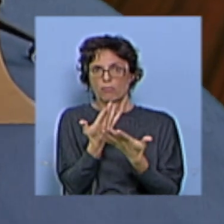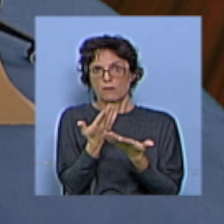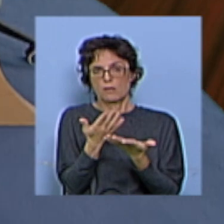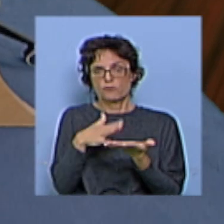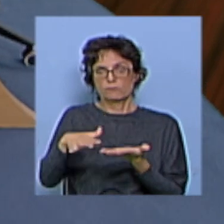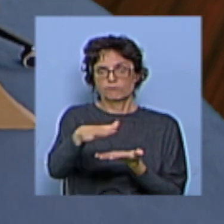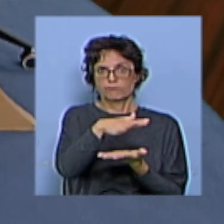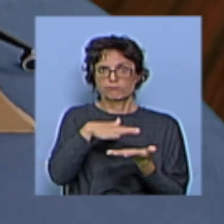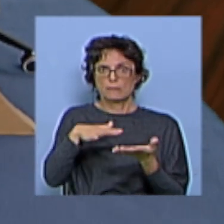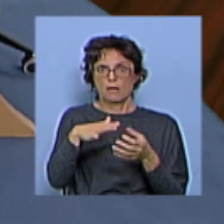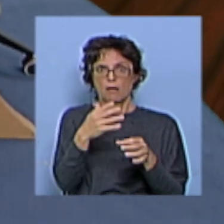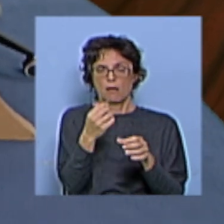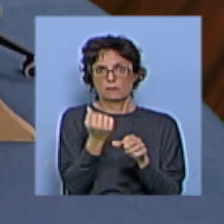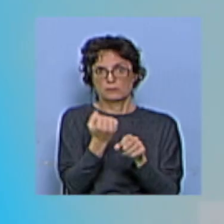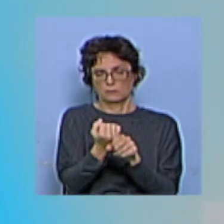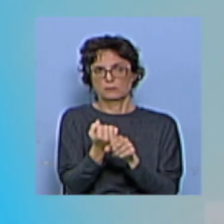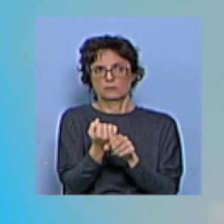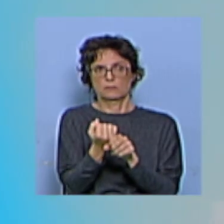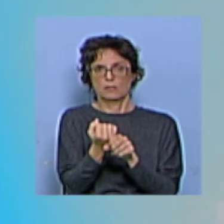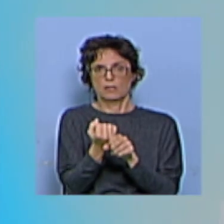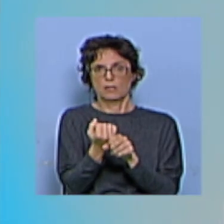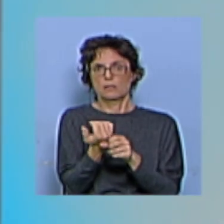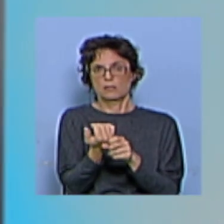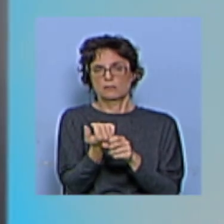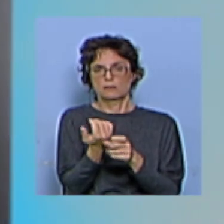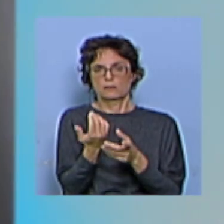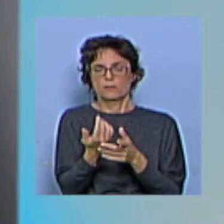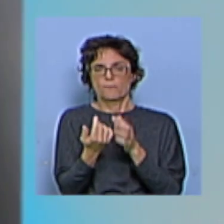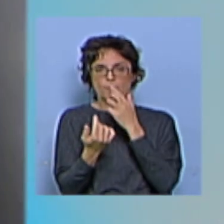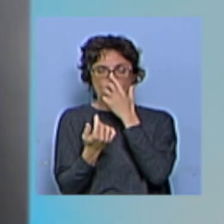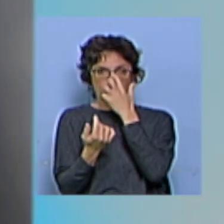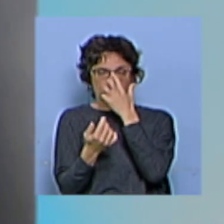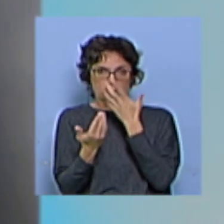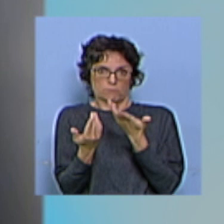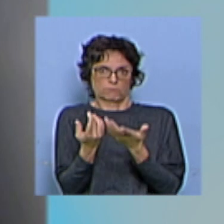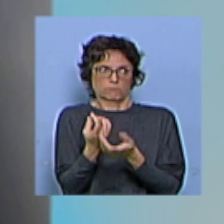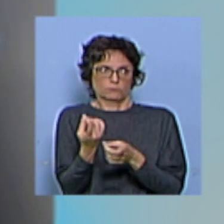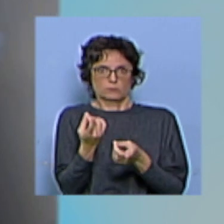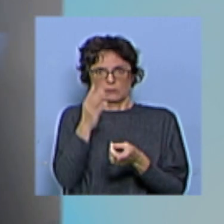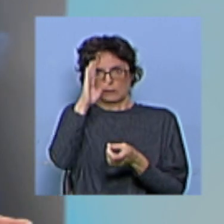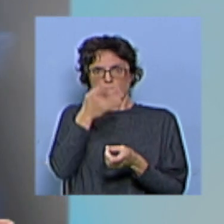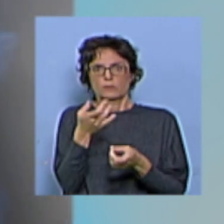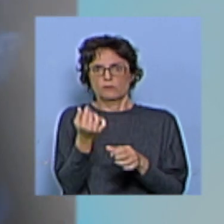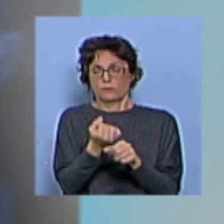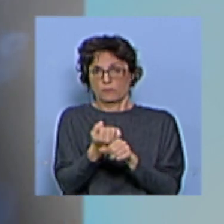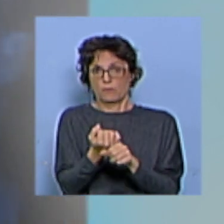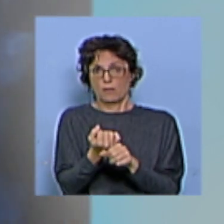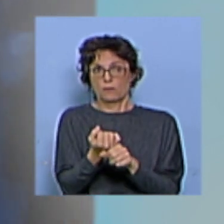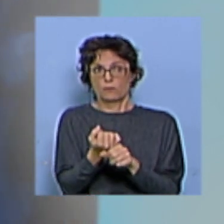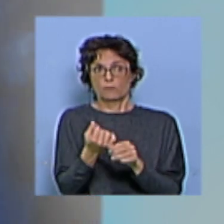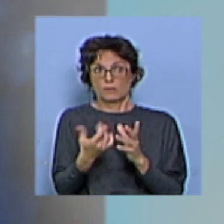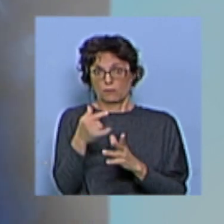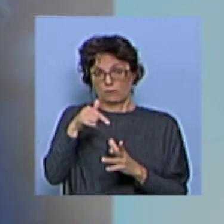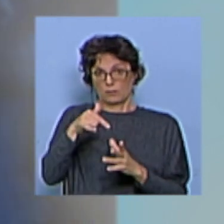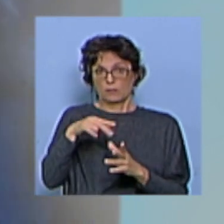de sensibilidade perante as mudanças climáticas, até porque o trabalho foi realizado em Portugal e também em Moçambique,